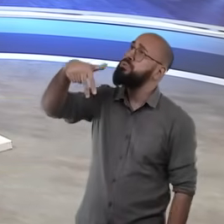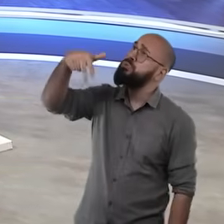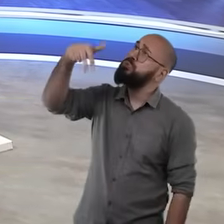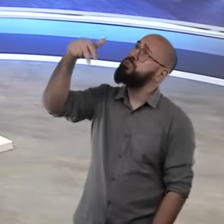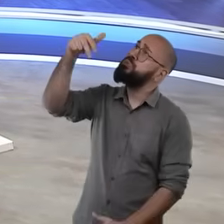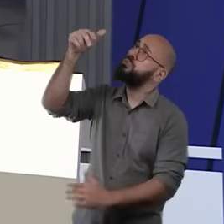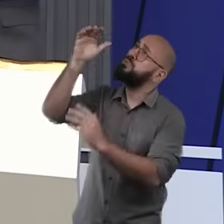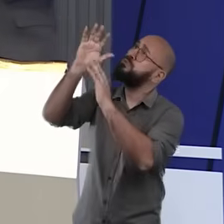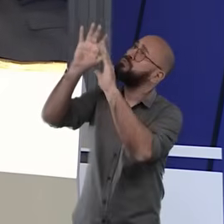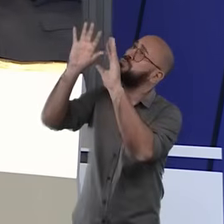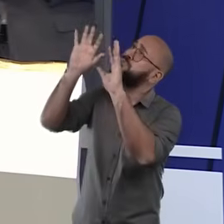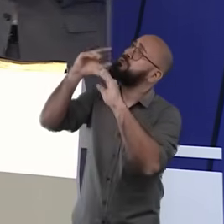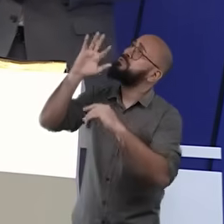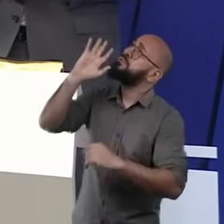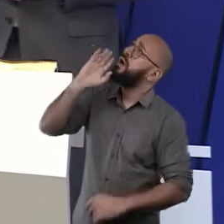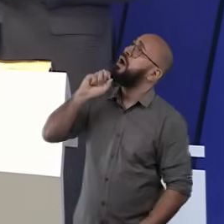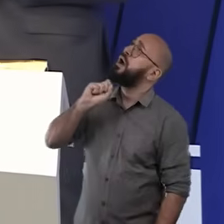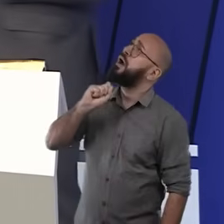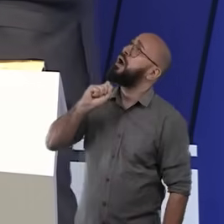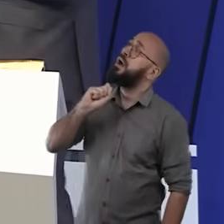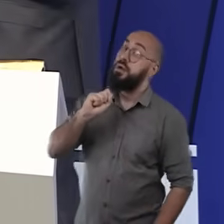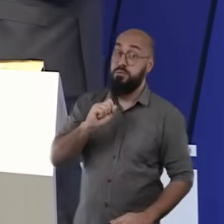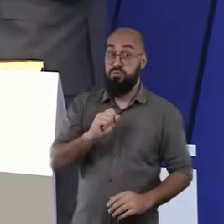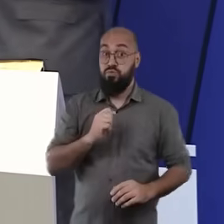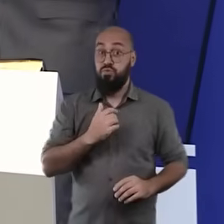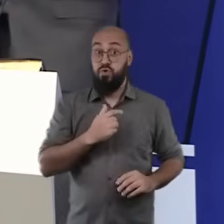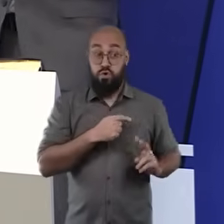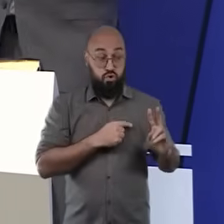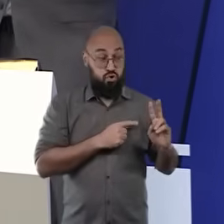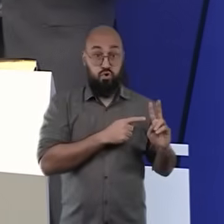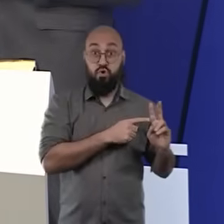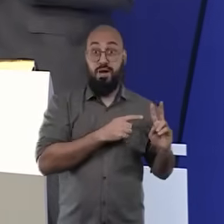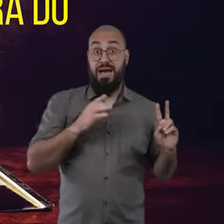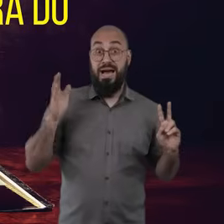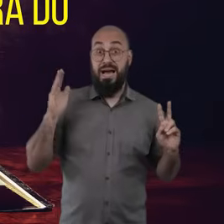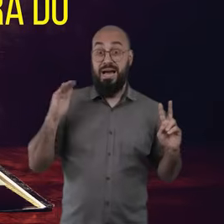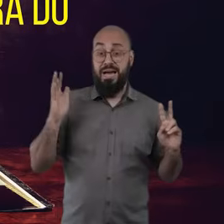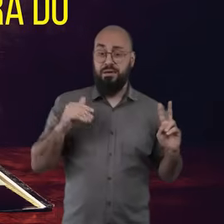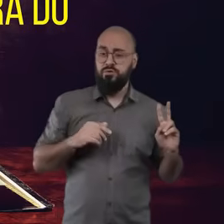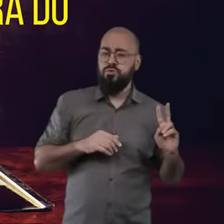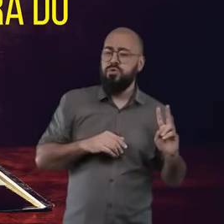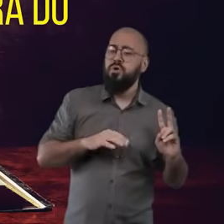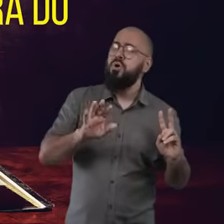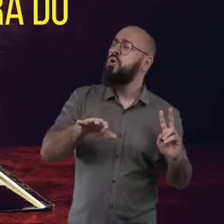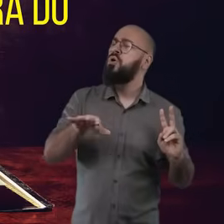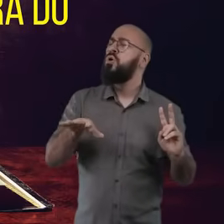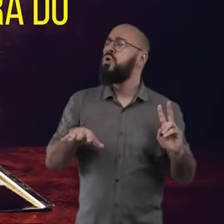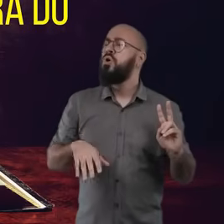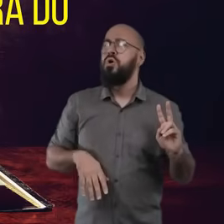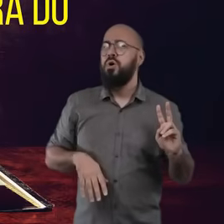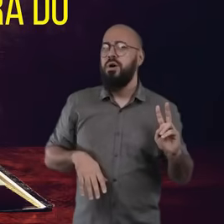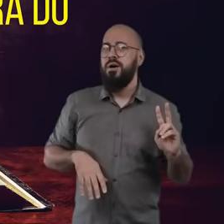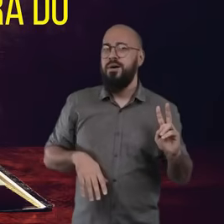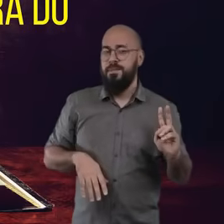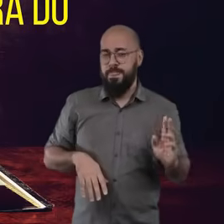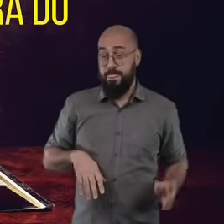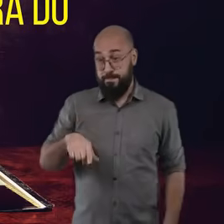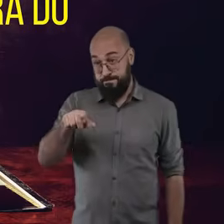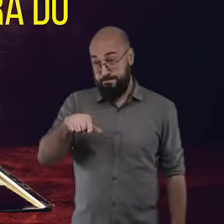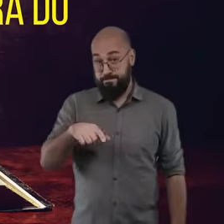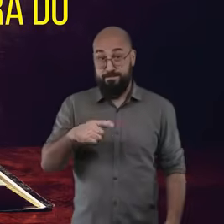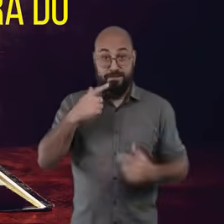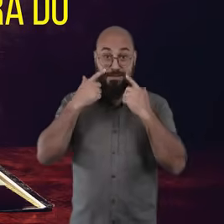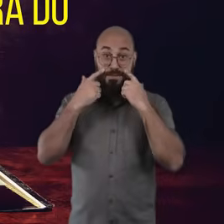discípulos. Diz Atos 1:11 o seguinte: aquele que dá testemunho dessas